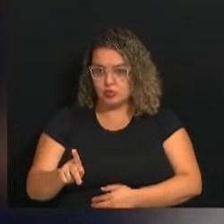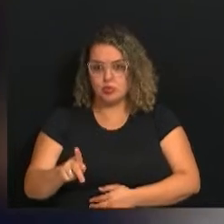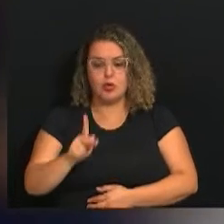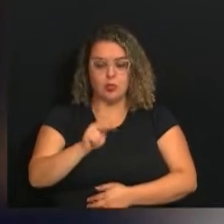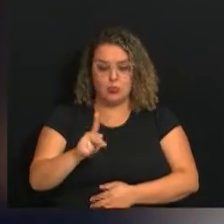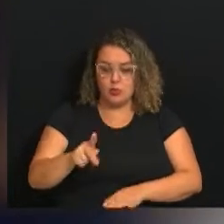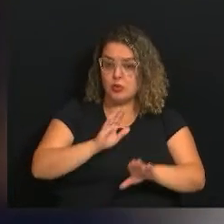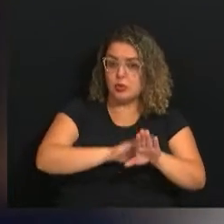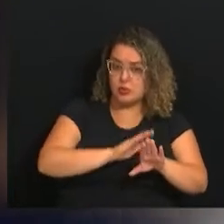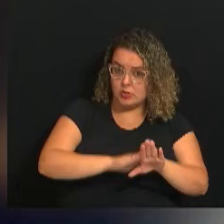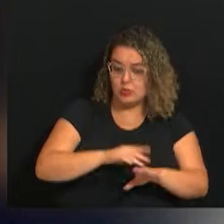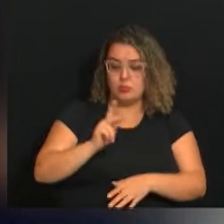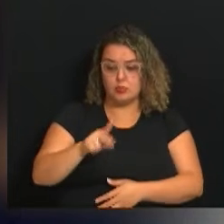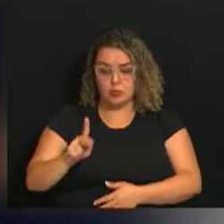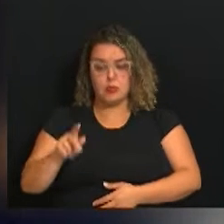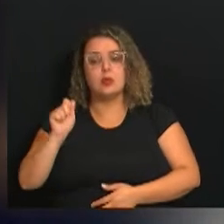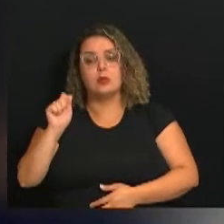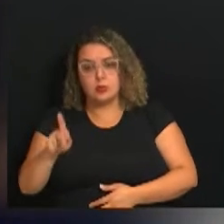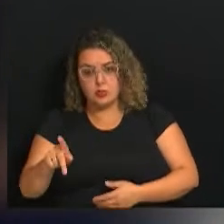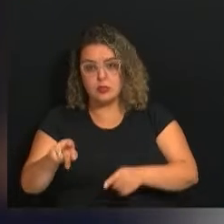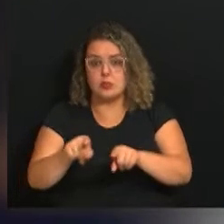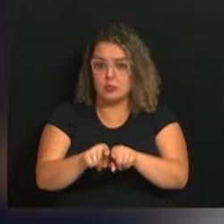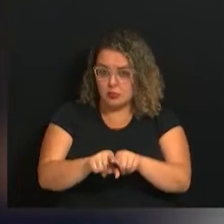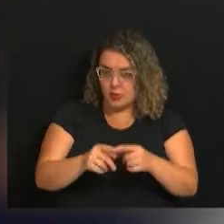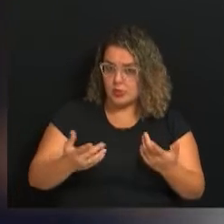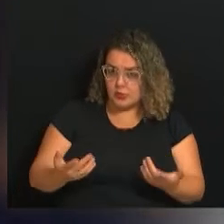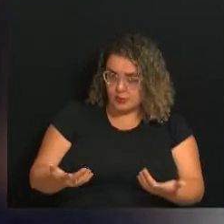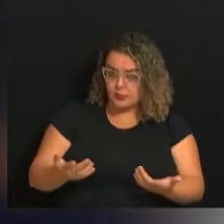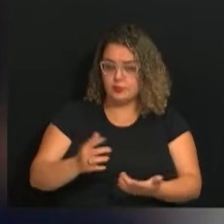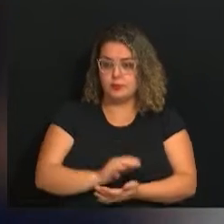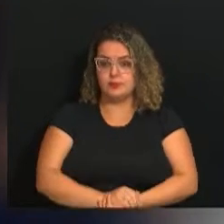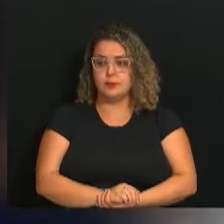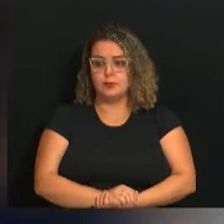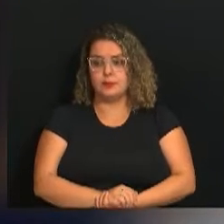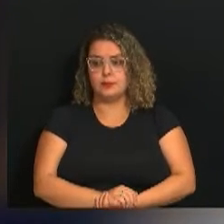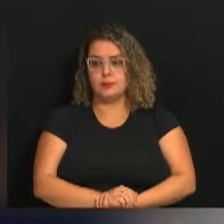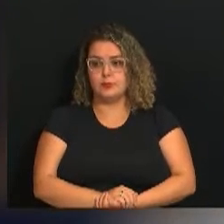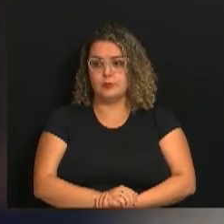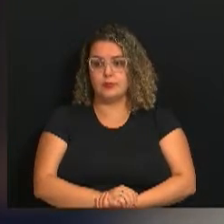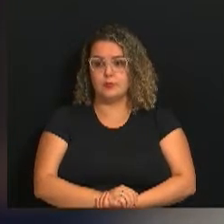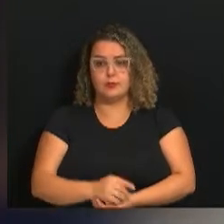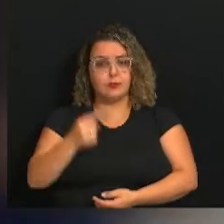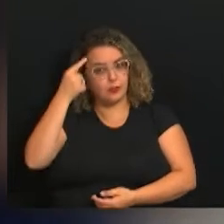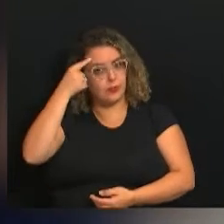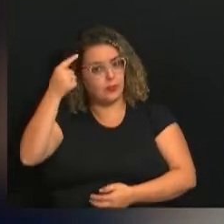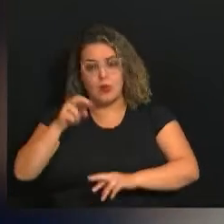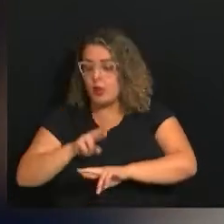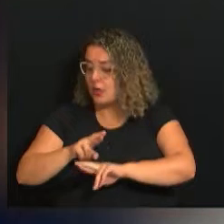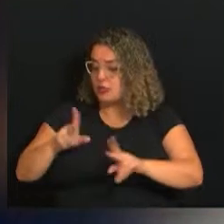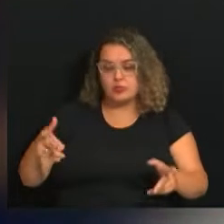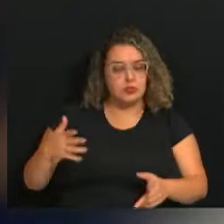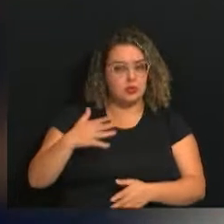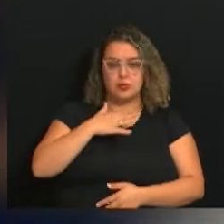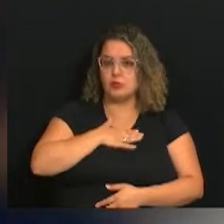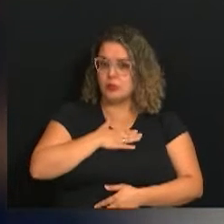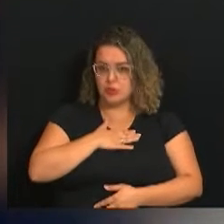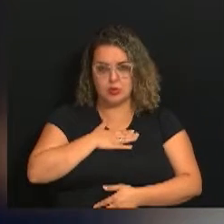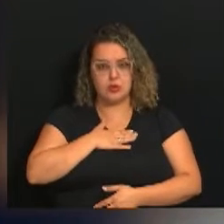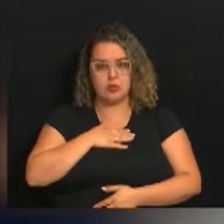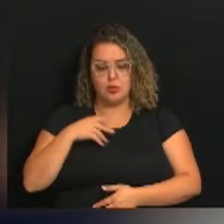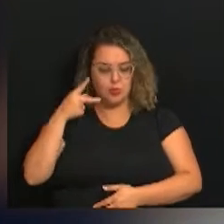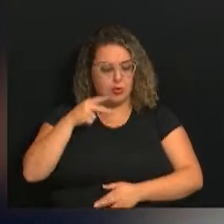não acontece. E por que a gente está criticando muito a discussão da carreira? Esse plano, ele retira toda a bonificação,